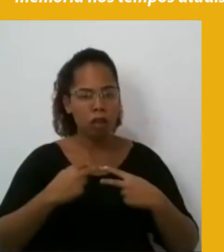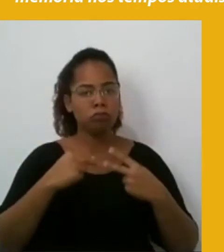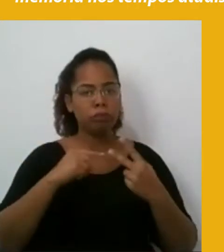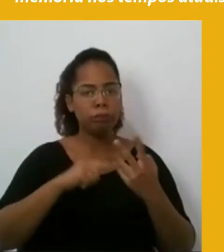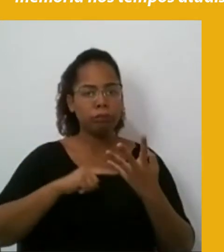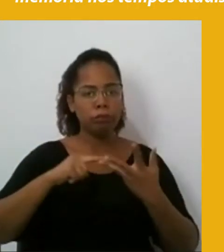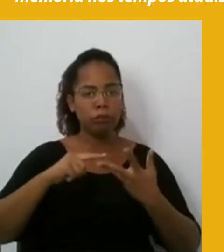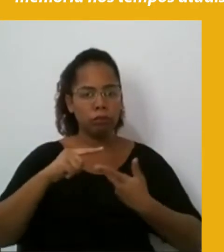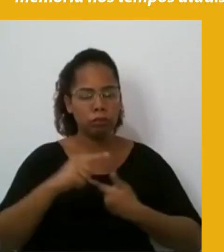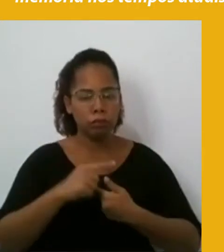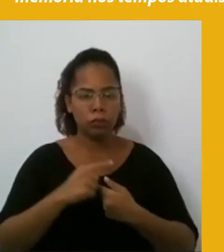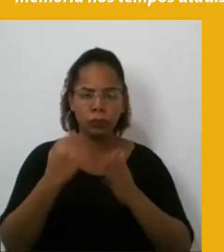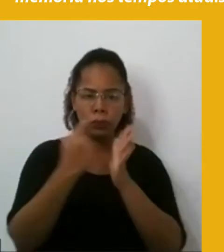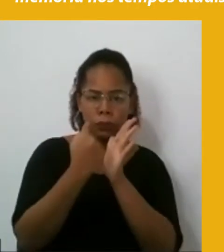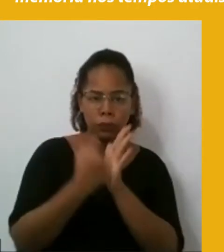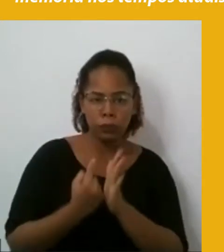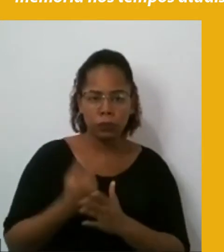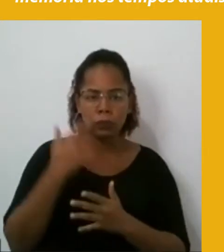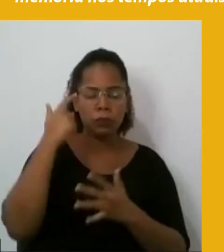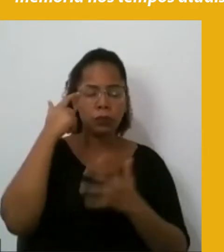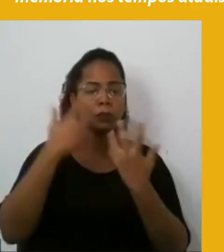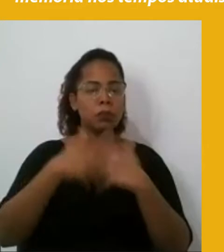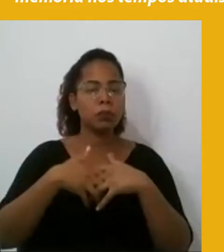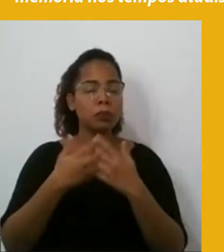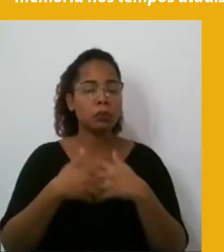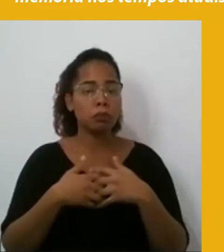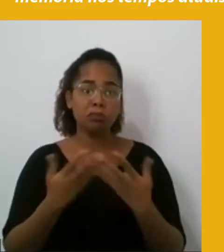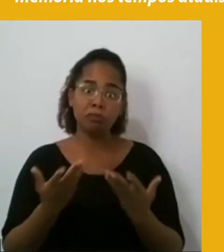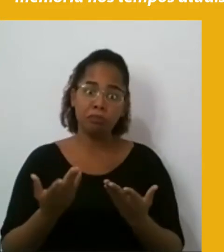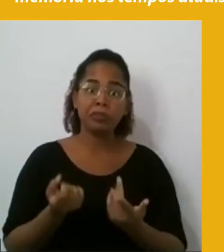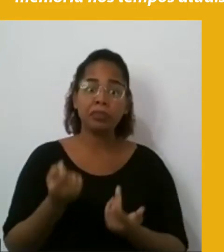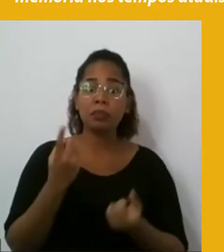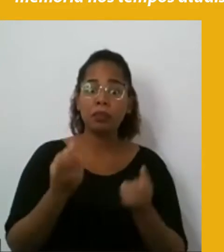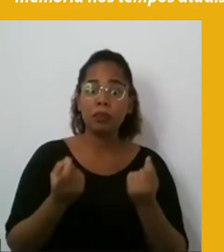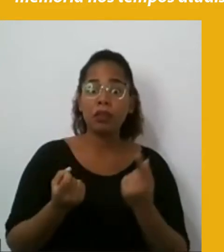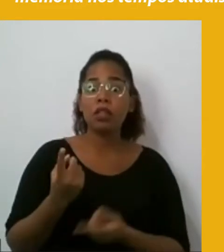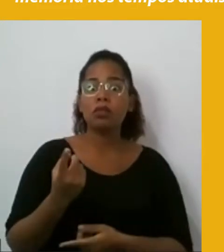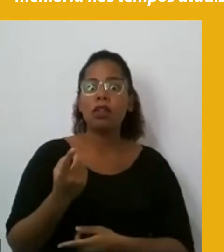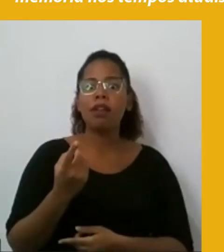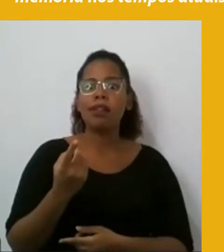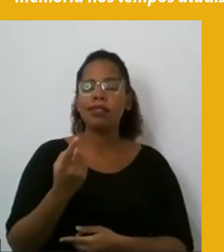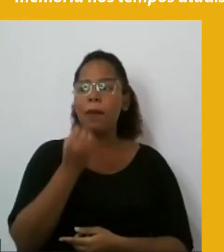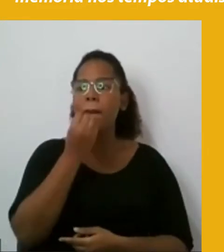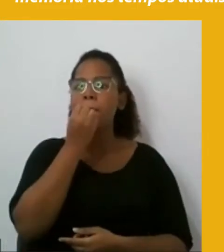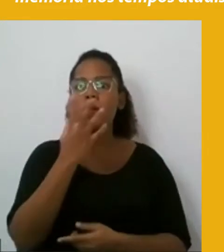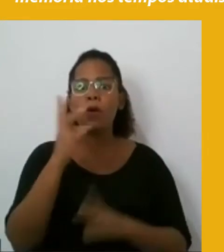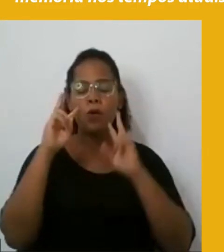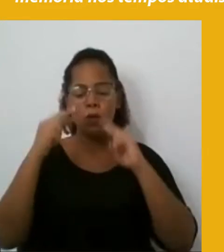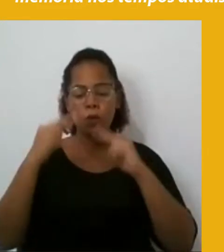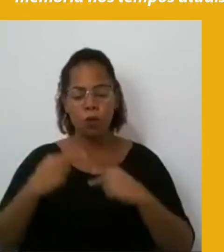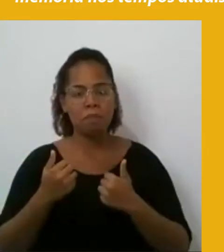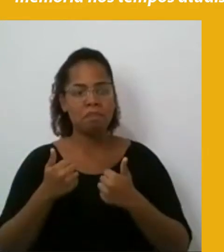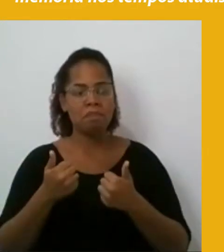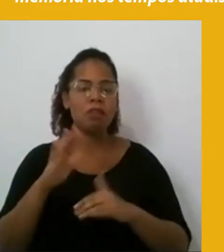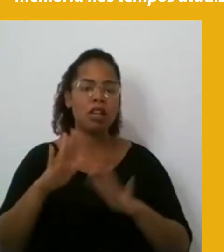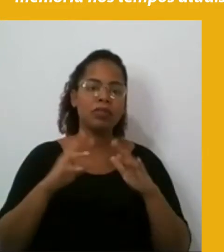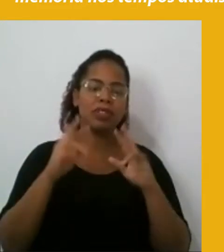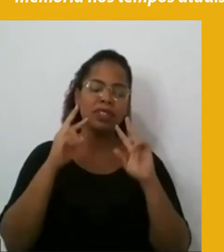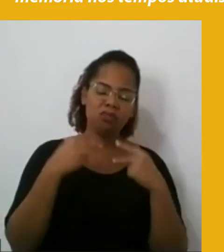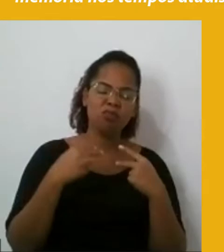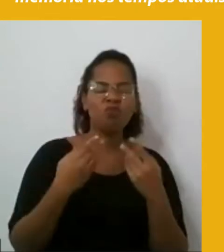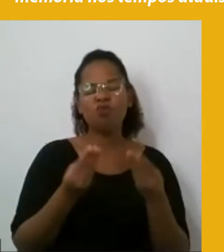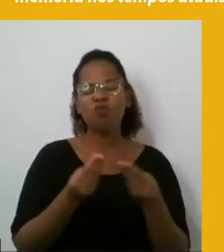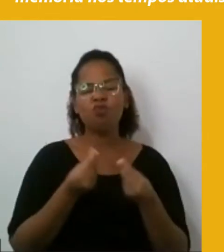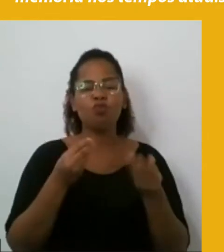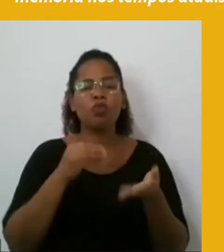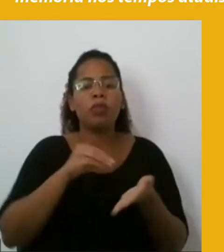muito baixa, tem dia que parece que aumenta um pouquinho, né? Olhando para o Chile ontem, a votação no Chile, que interessante o